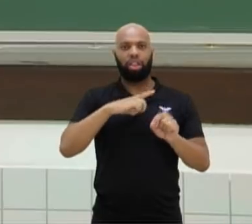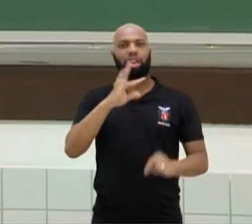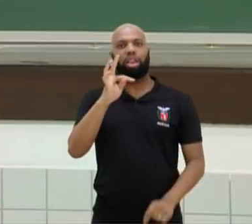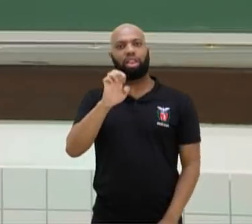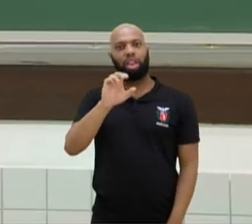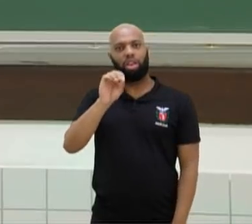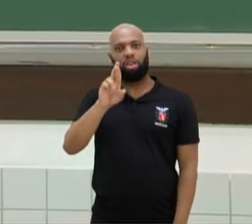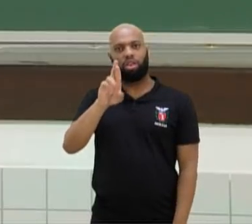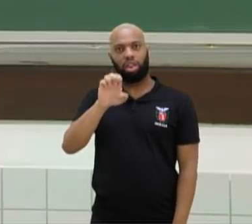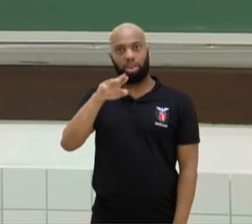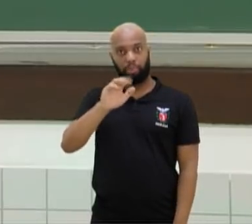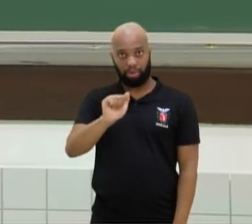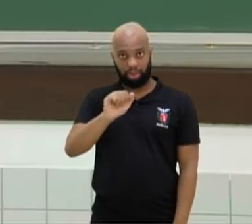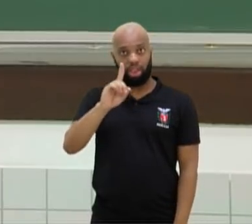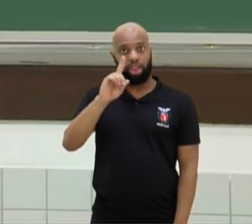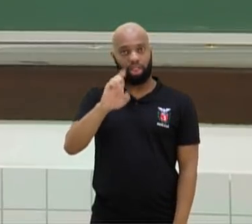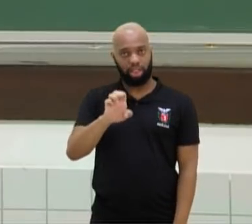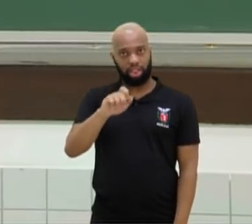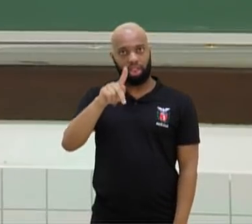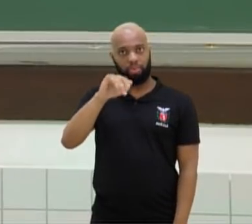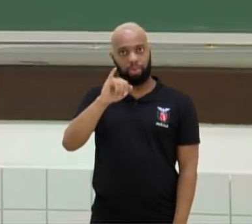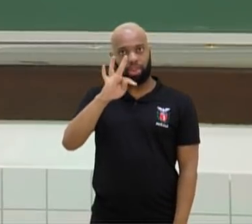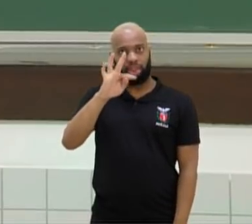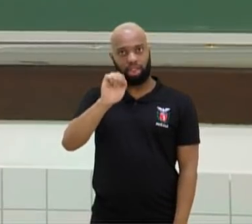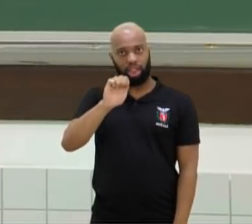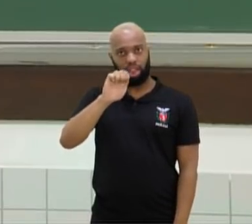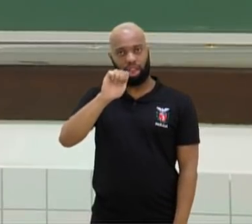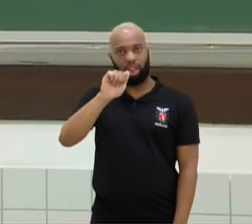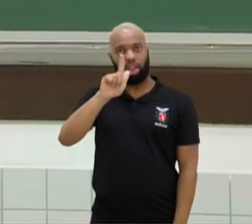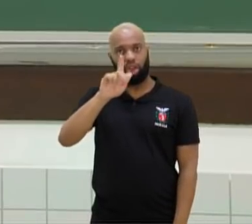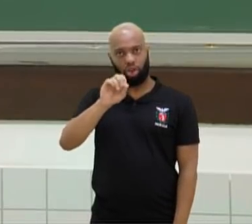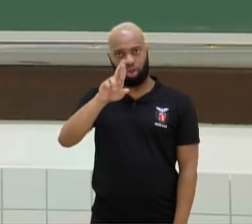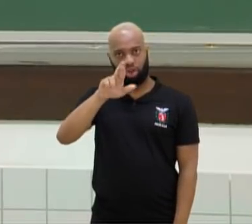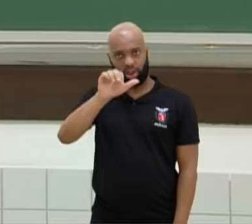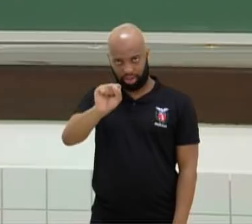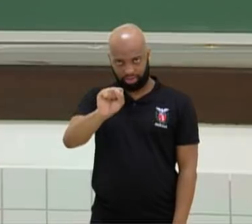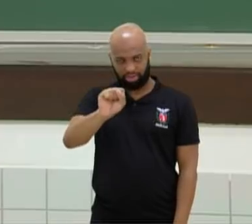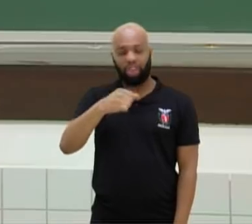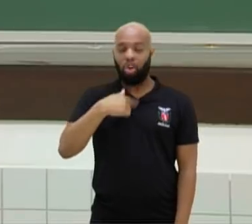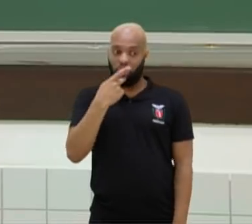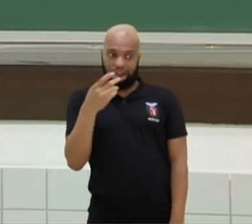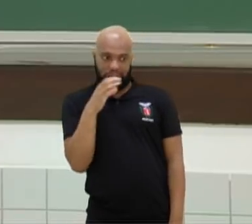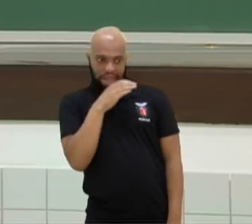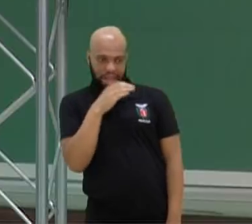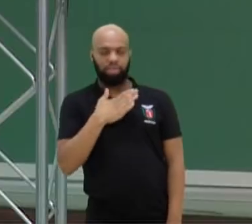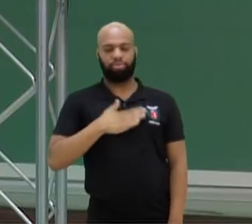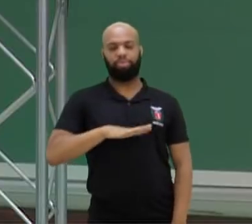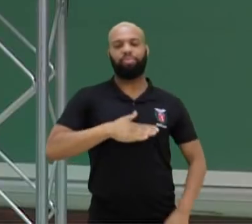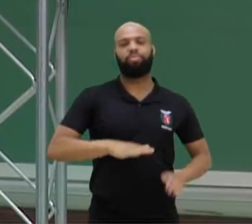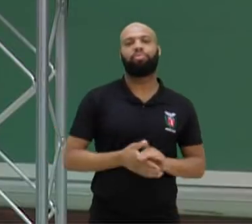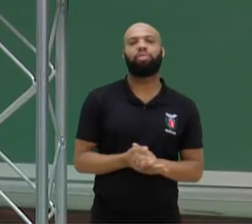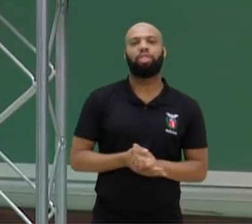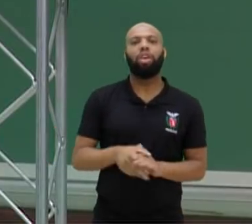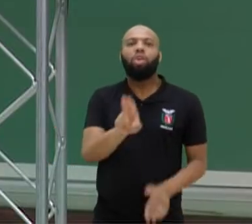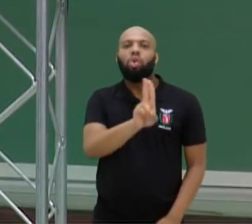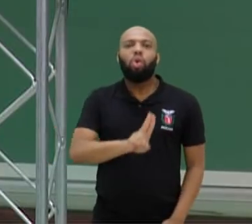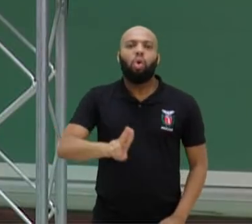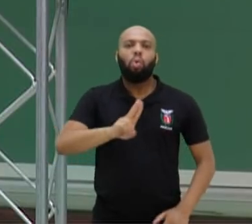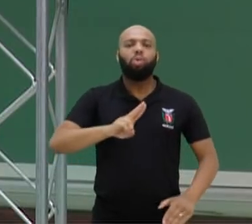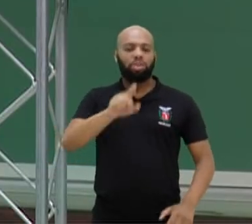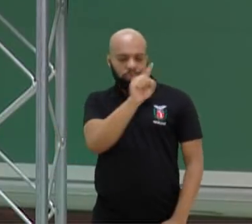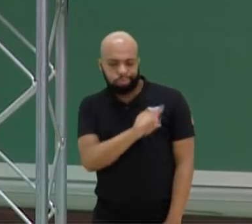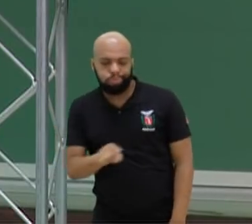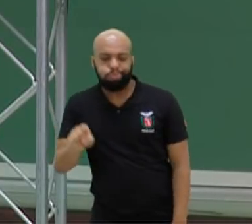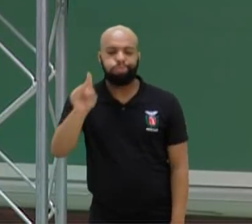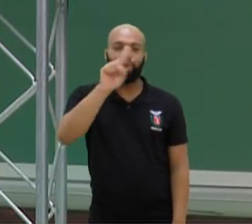acho que estou acelerado demais, vou dar uma diminuidinha aí. Um exemplo do uso da fórmula da circunferência a